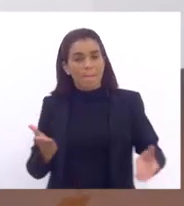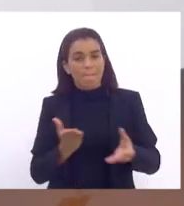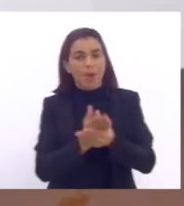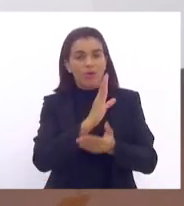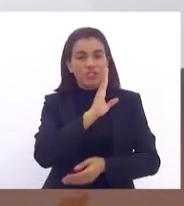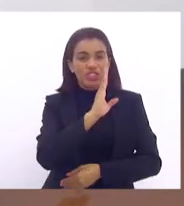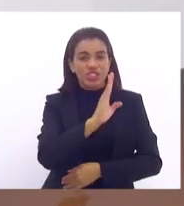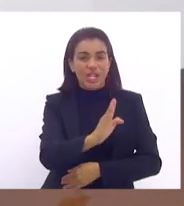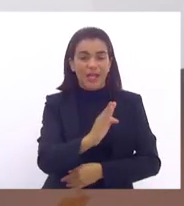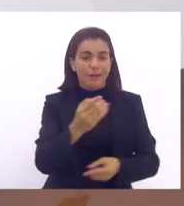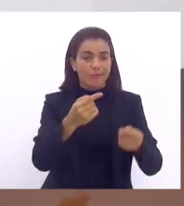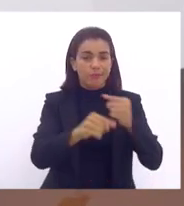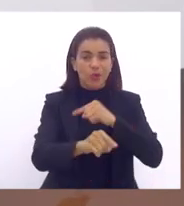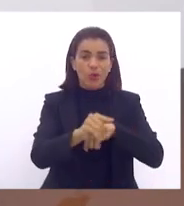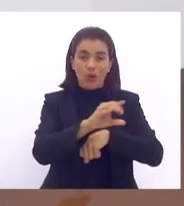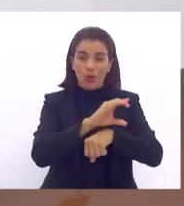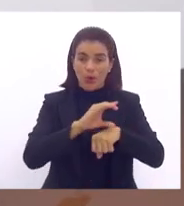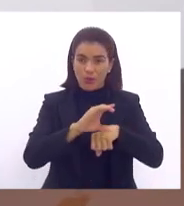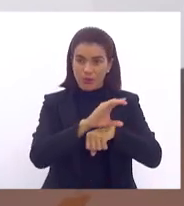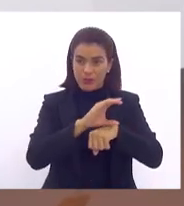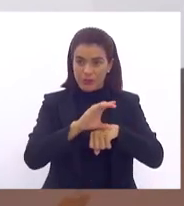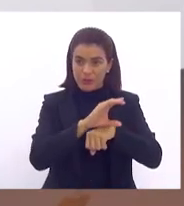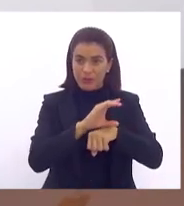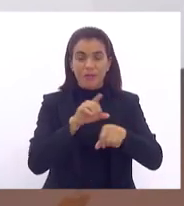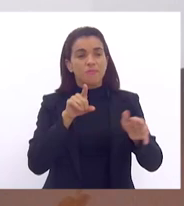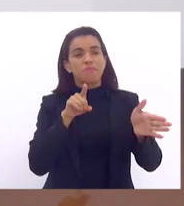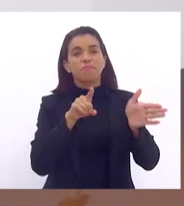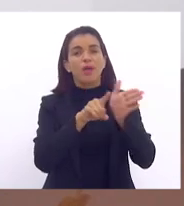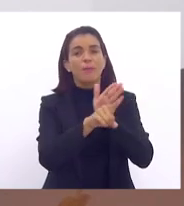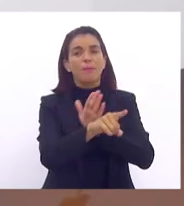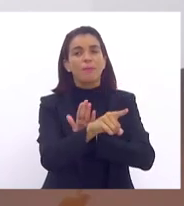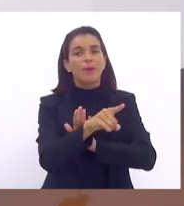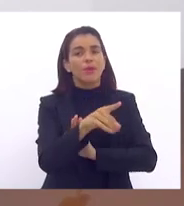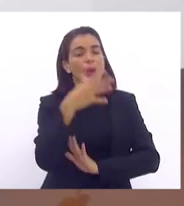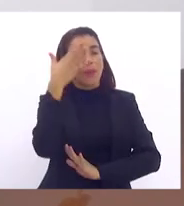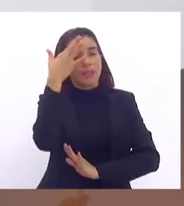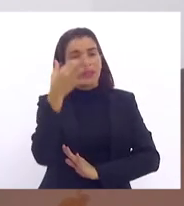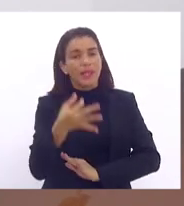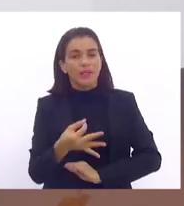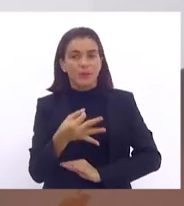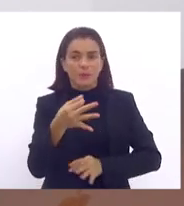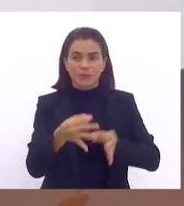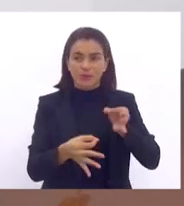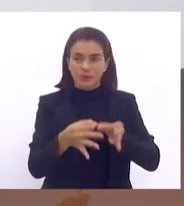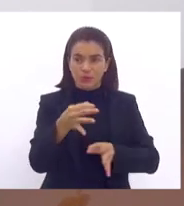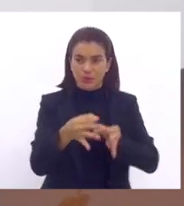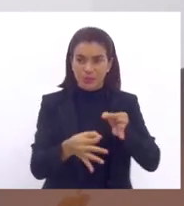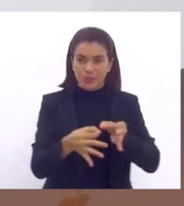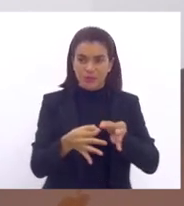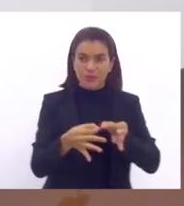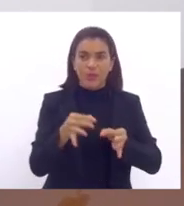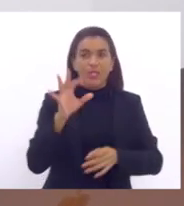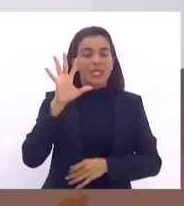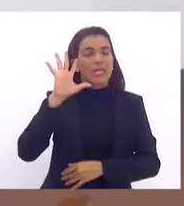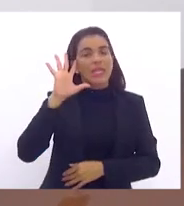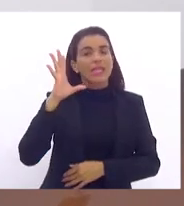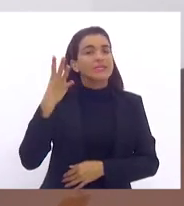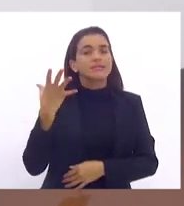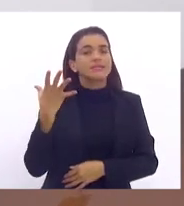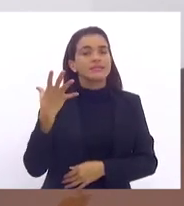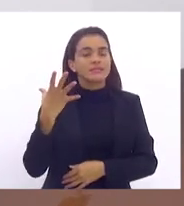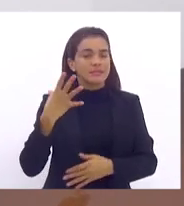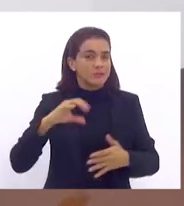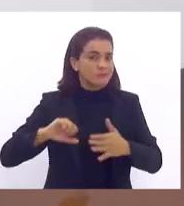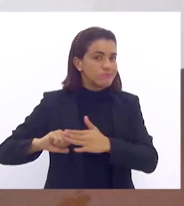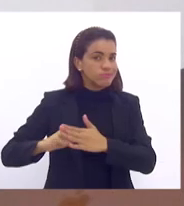de inconstitucionalidade para questionar a interpretação jurídica que viabilizava o bloqueio né o